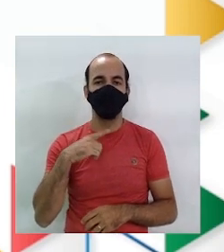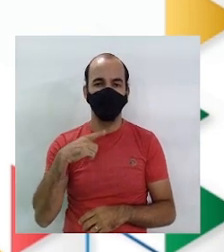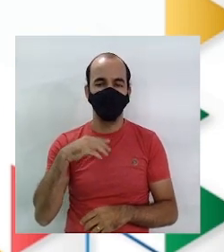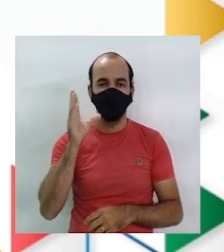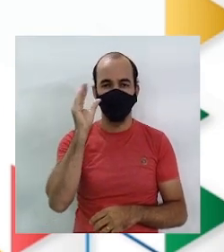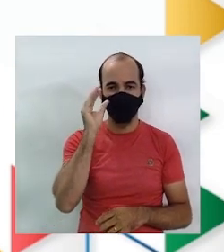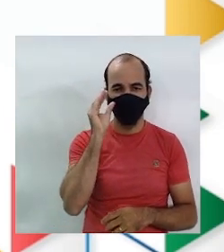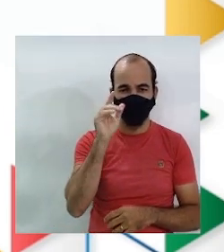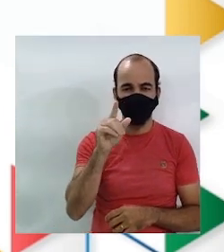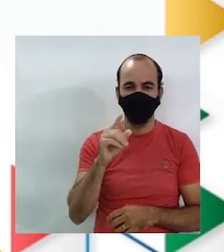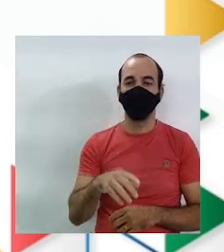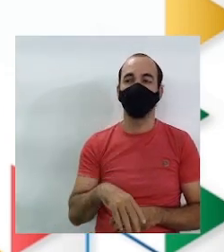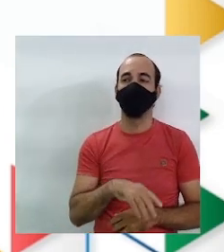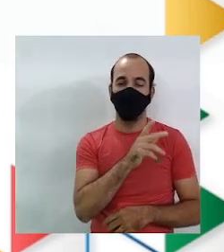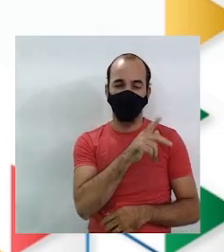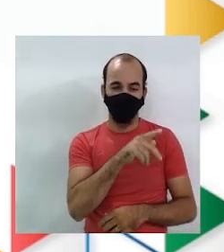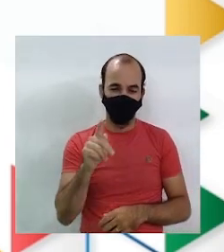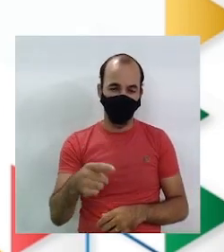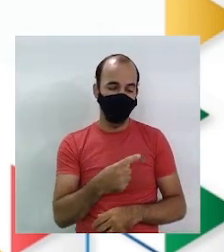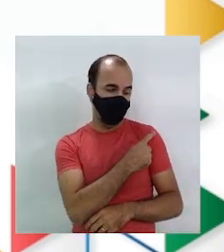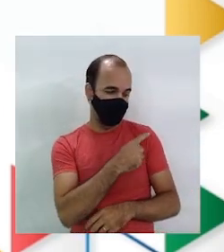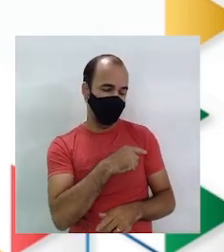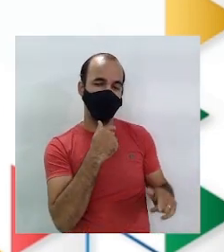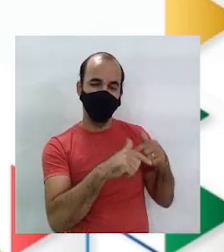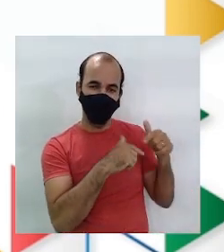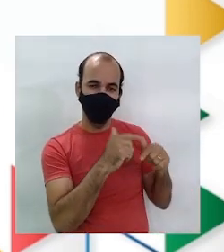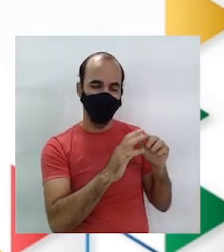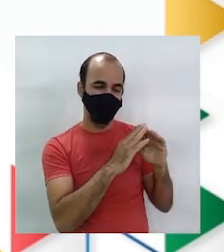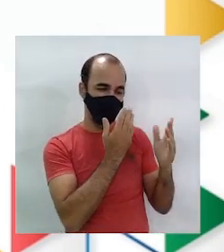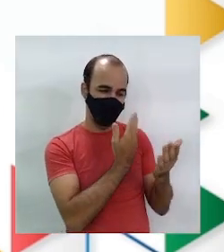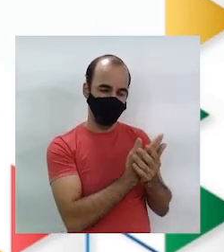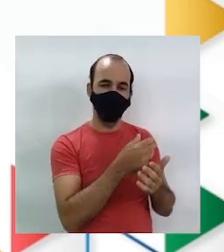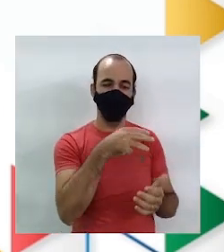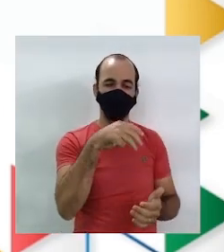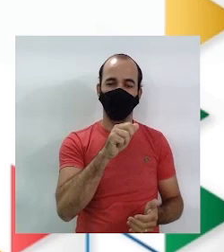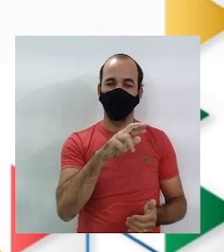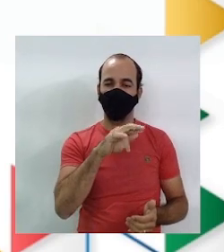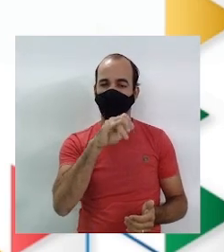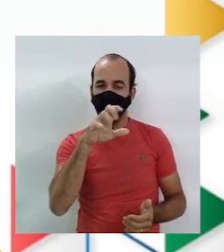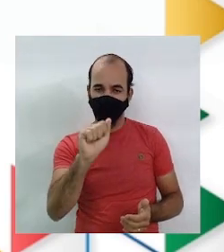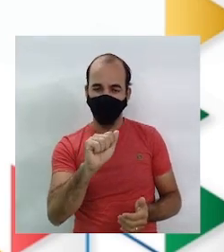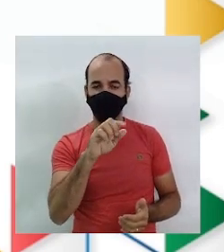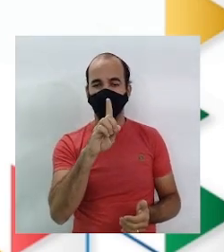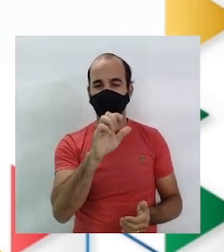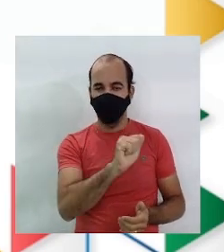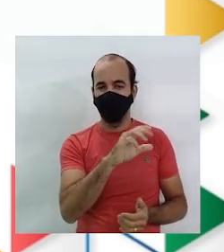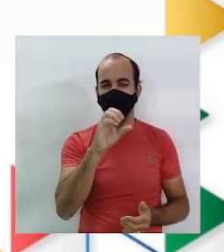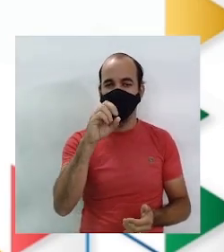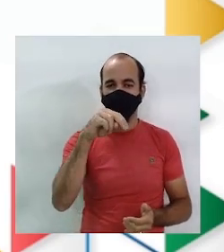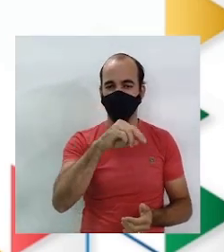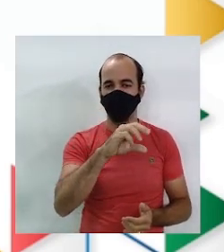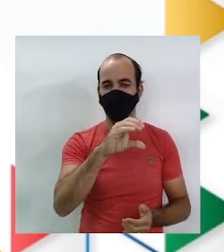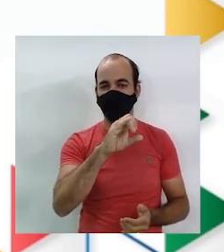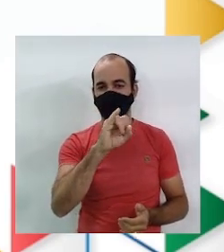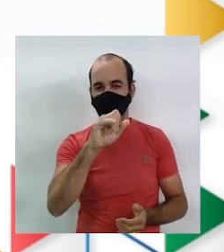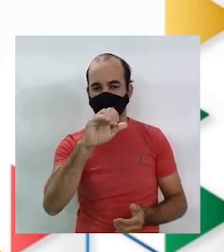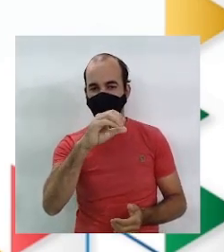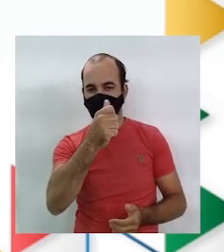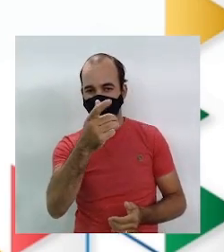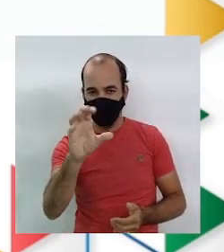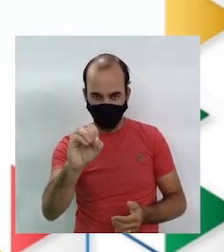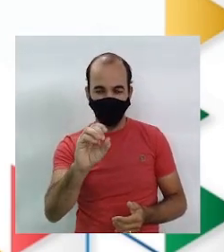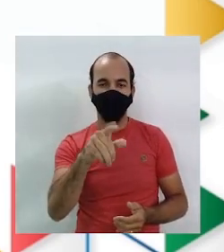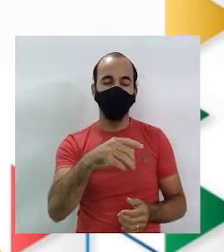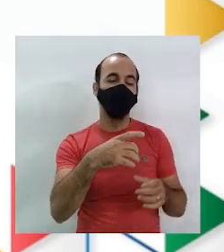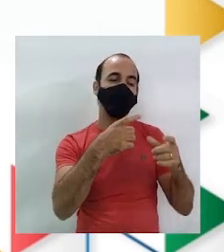mas eu trabalho na Escola Maria da Conceição, do Rego Barros Lacerda, como eu havia falado logo no início da aula, que é uma escola que